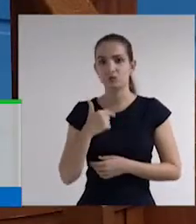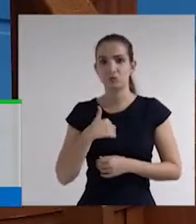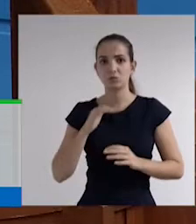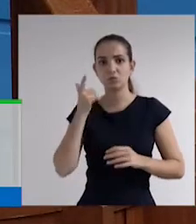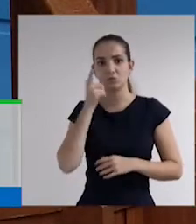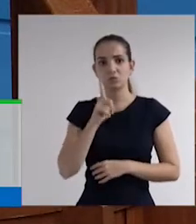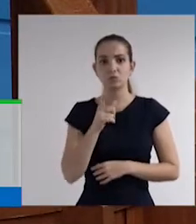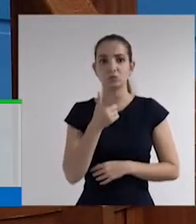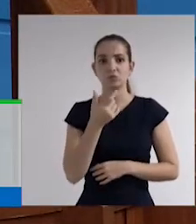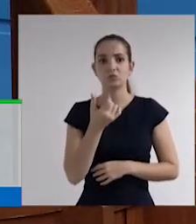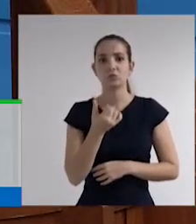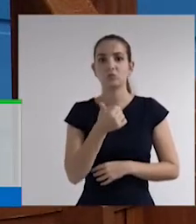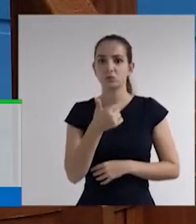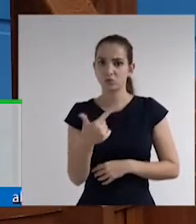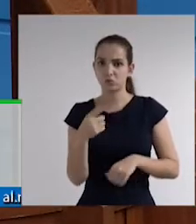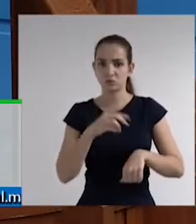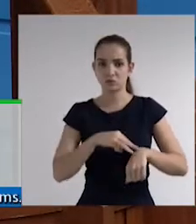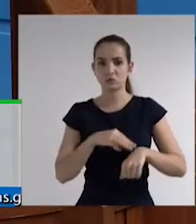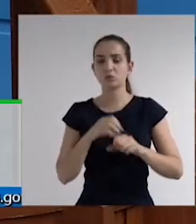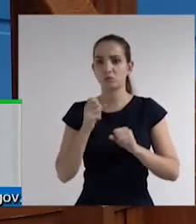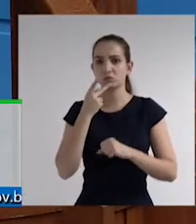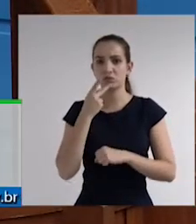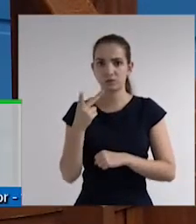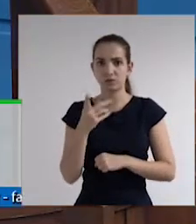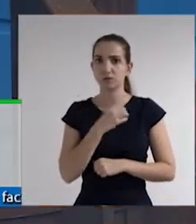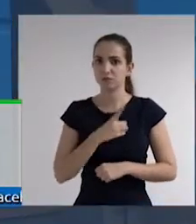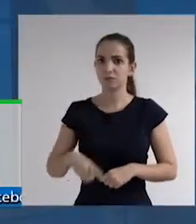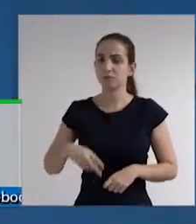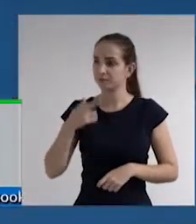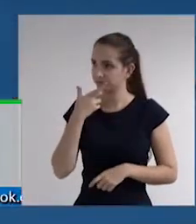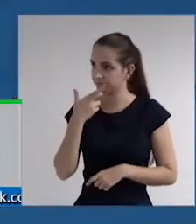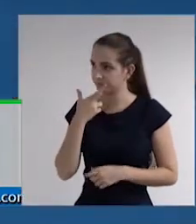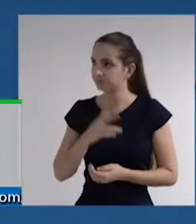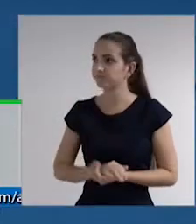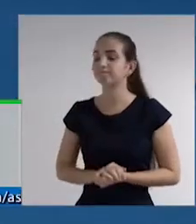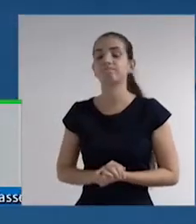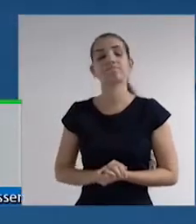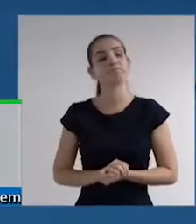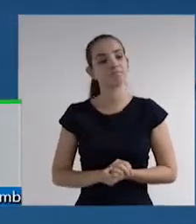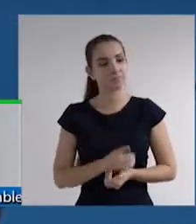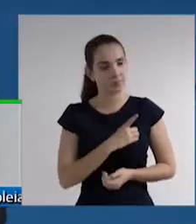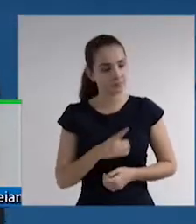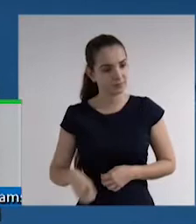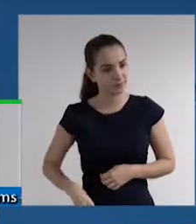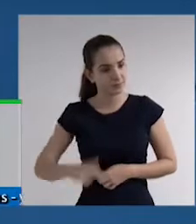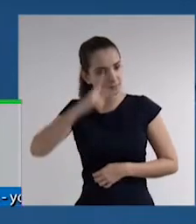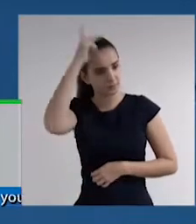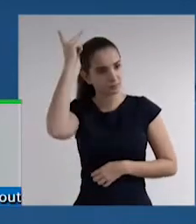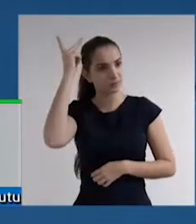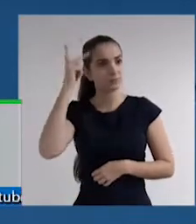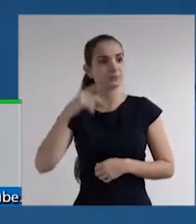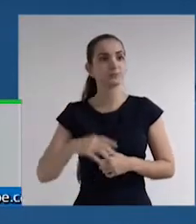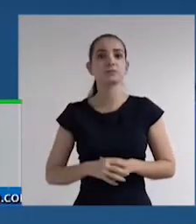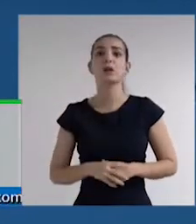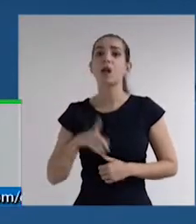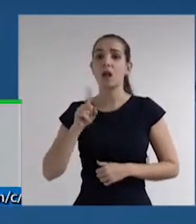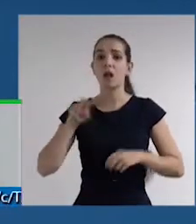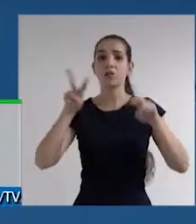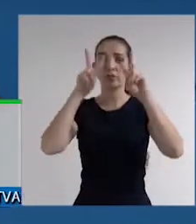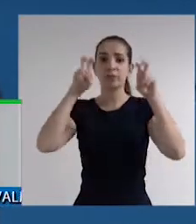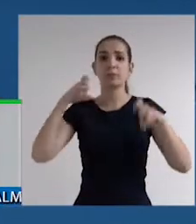Renato Câmara, vou ouvir o seu parte. Rapidamente, deputado Paulo Correia, esse é um tema muito